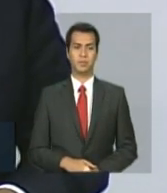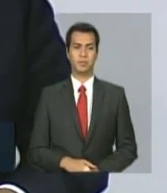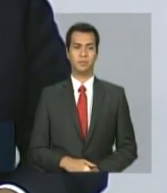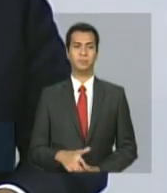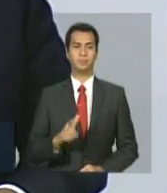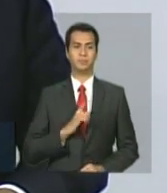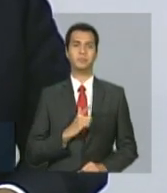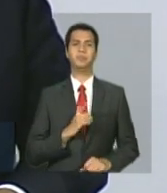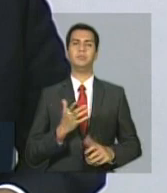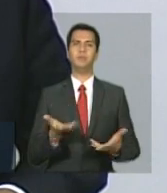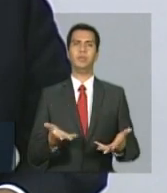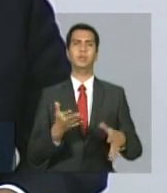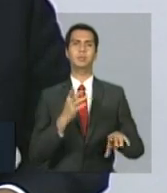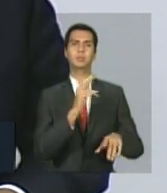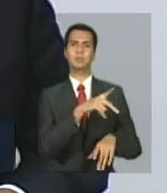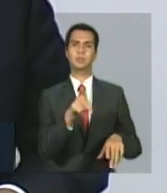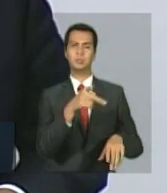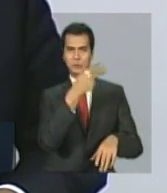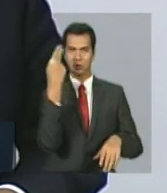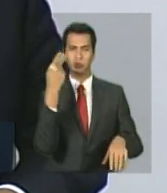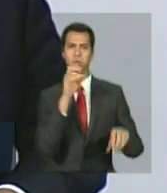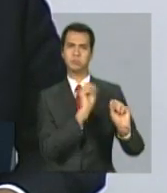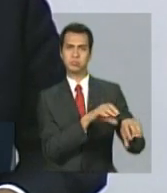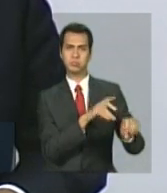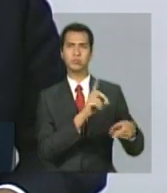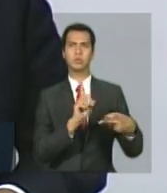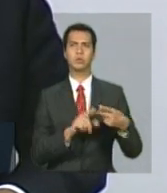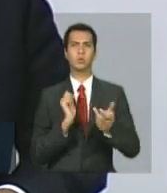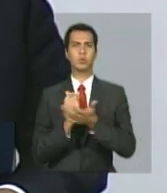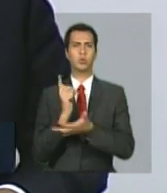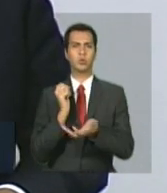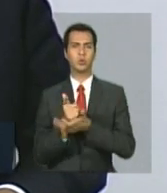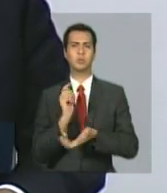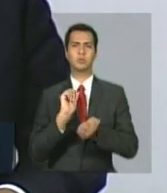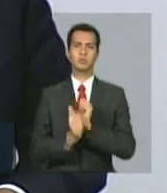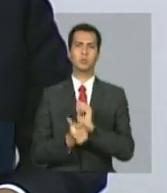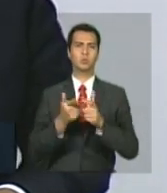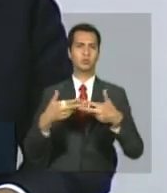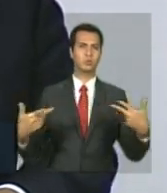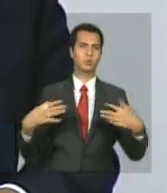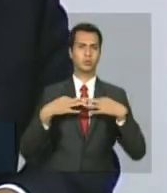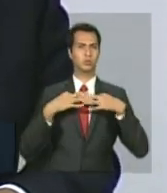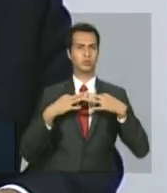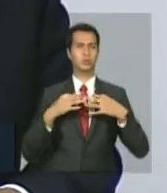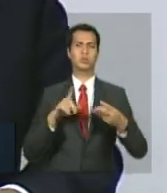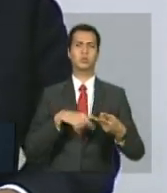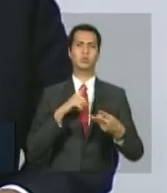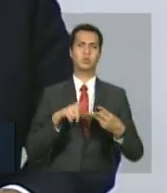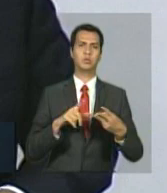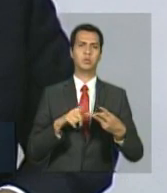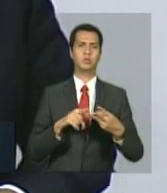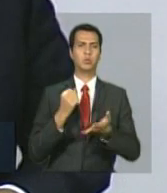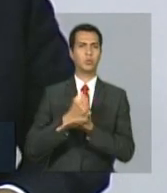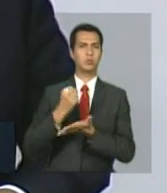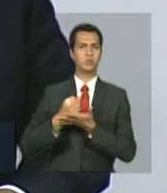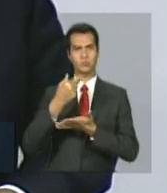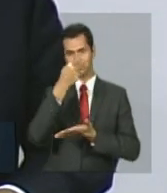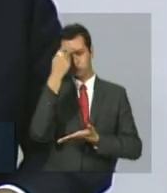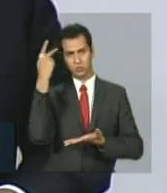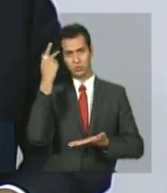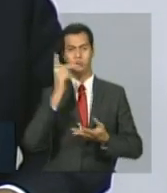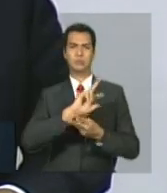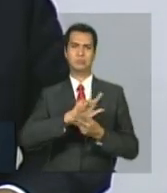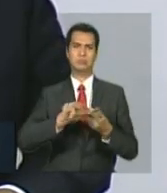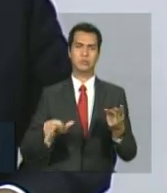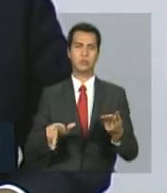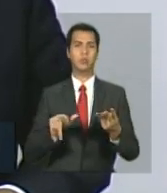de pessoal, licitação para compra de materiais esportivos, alimentação e uniformes, todas as etapas preliminares deveriam ter